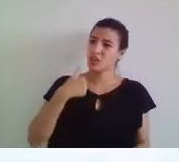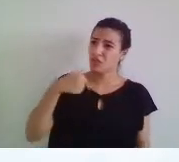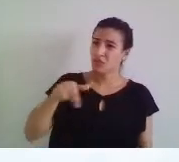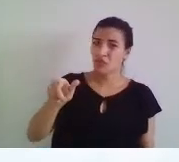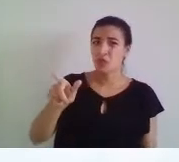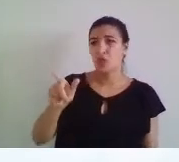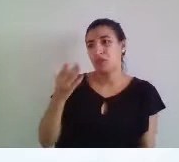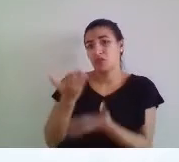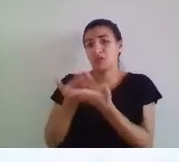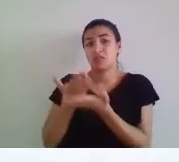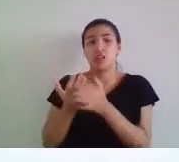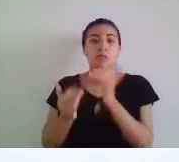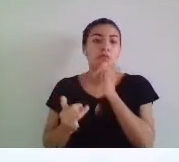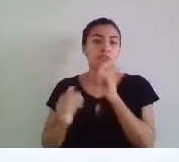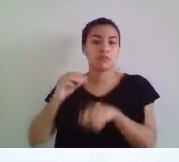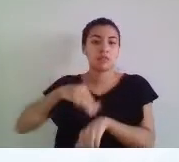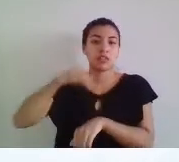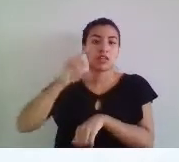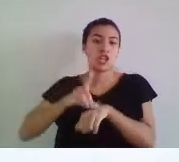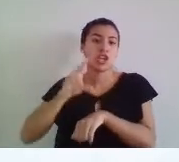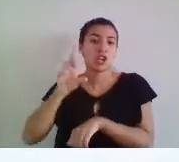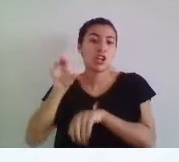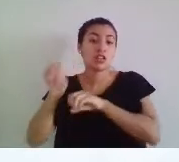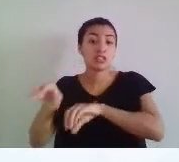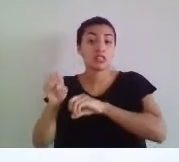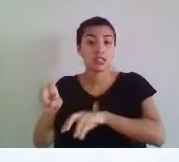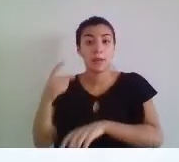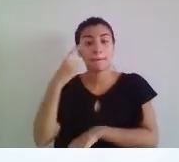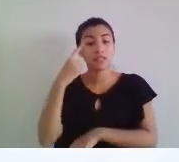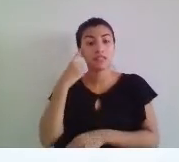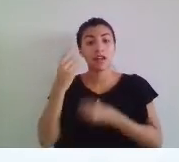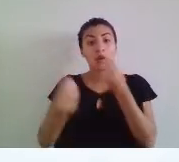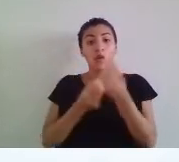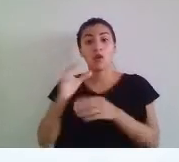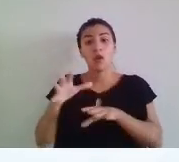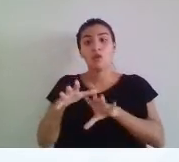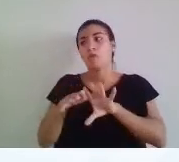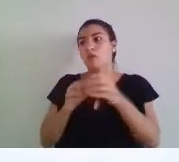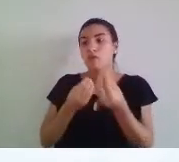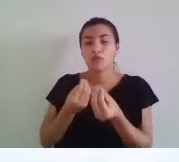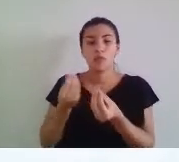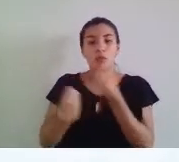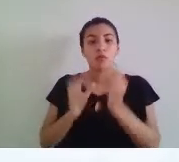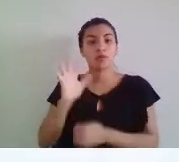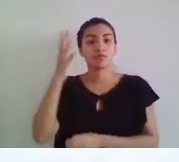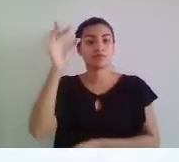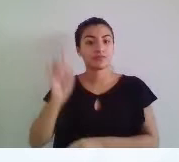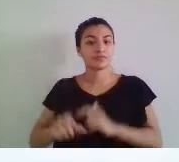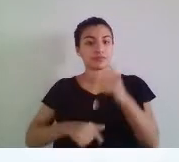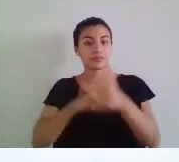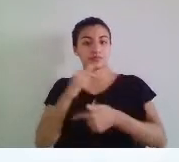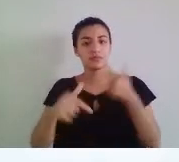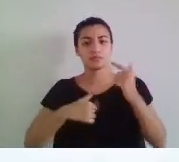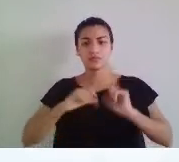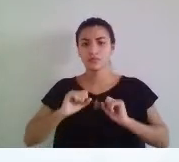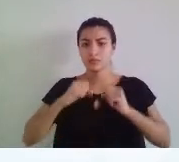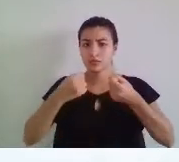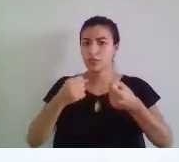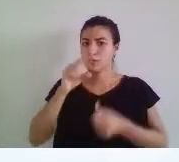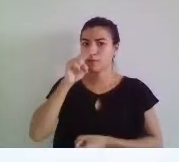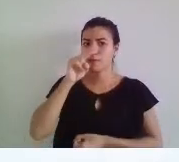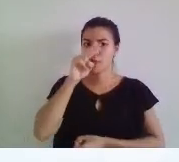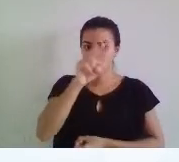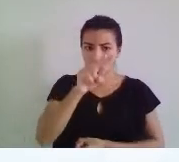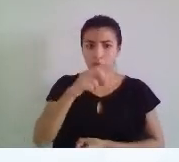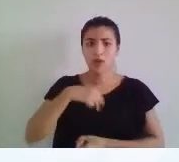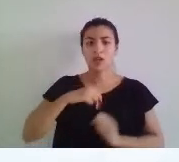lá estudar no mestrado, doutorado, dar aula sobre isso, pensar na formação do direito do trabalho, eu estou defendendo um direito do trabalho forte, eu estou defendendo um